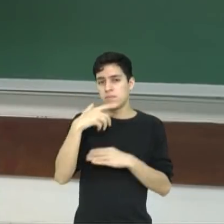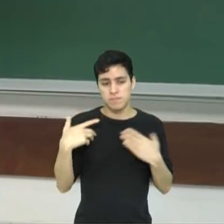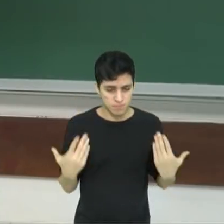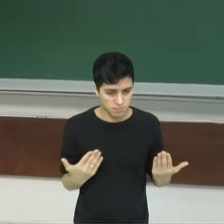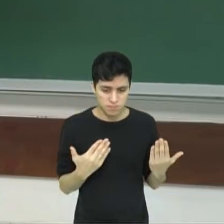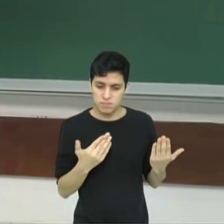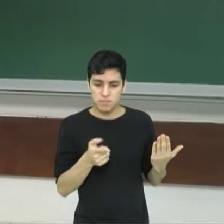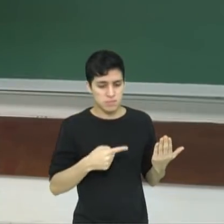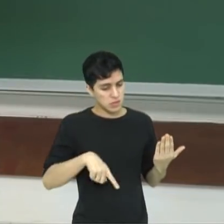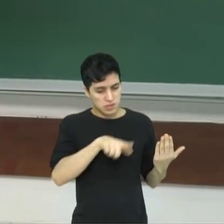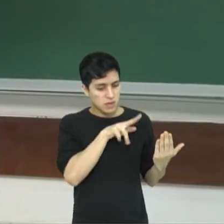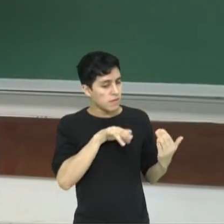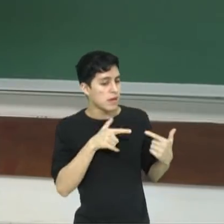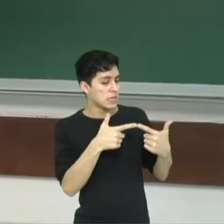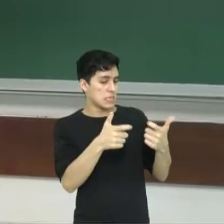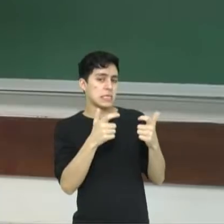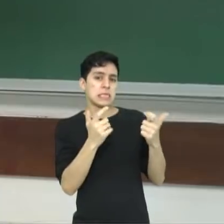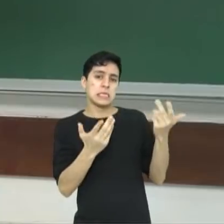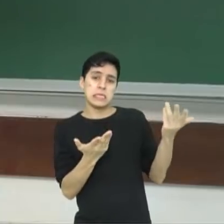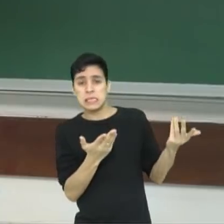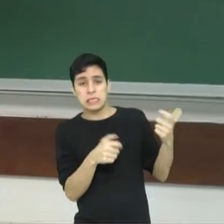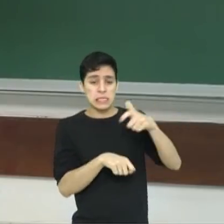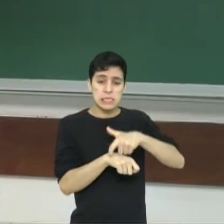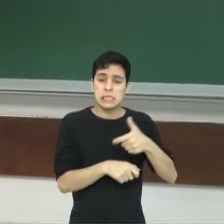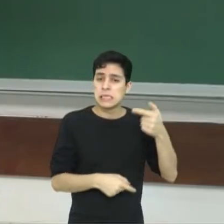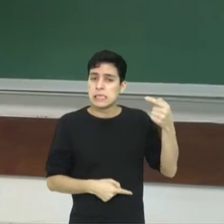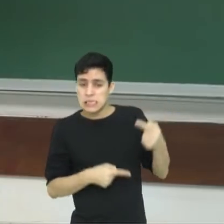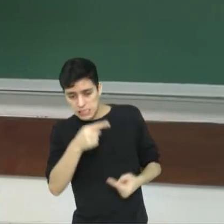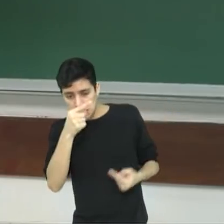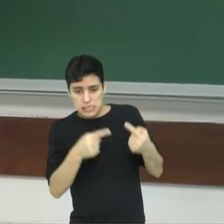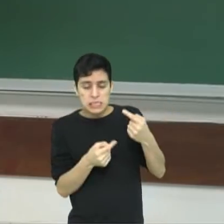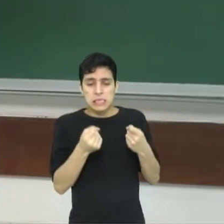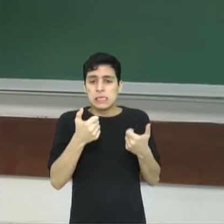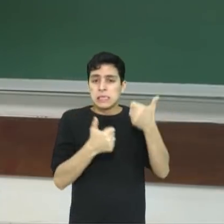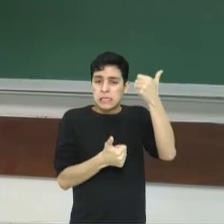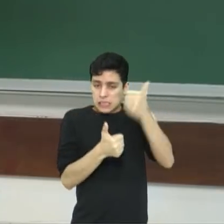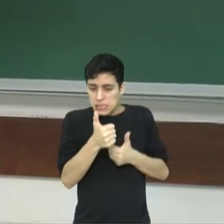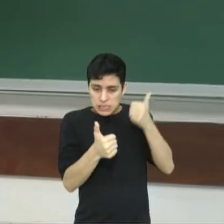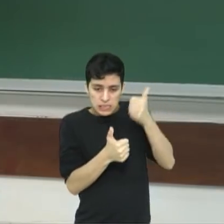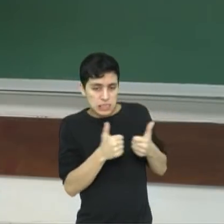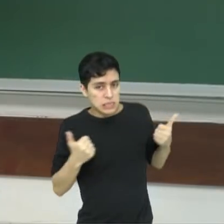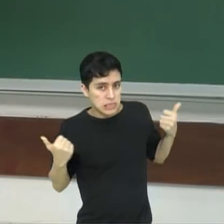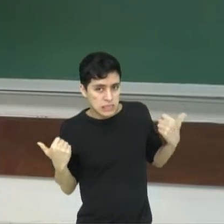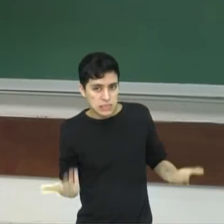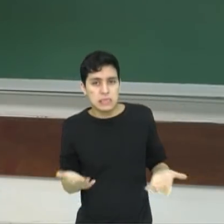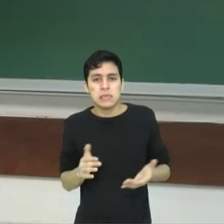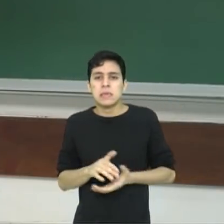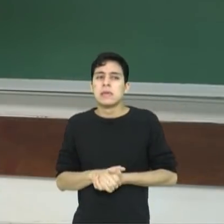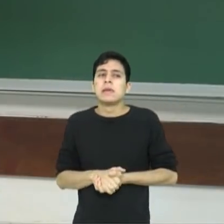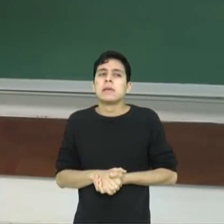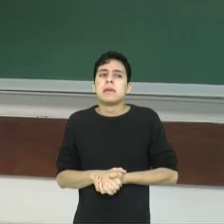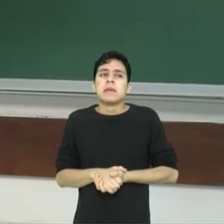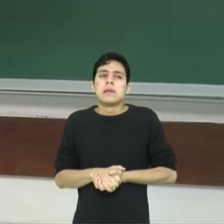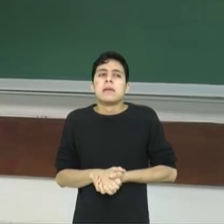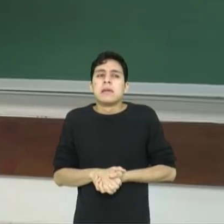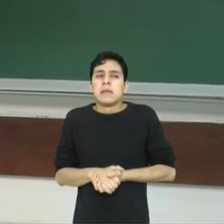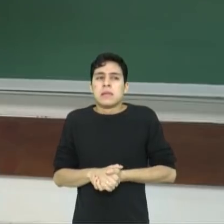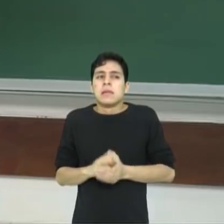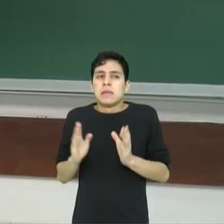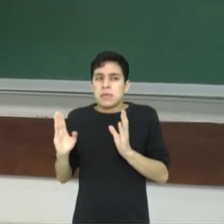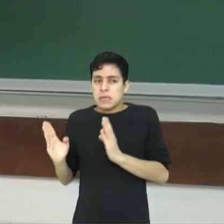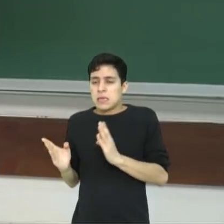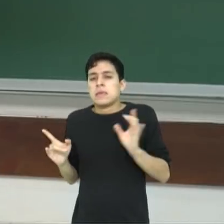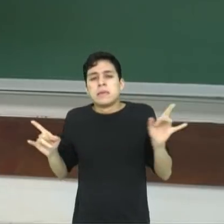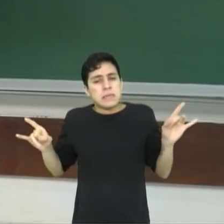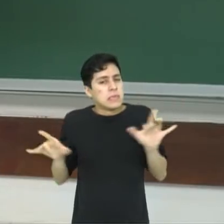então vamos ter então uma guerra. Ficou um momento diplomático muito delicado, os ânimos se acirraram muito, e, ironicamente, termina da seguinte